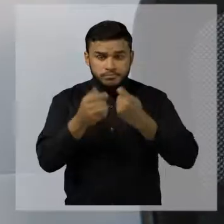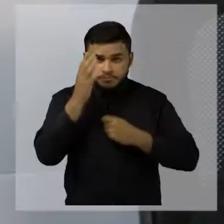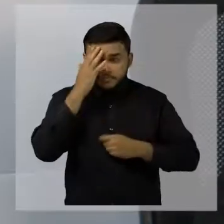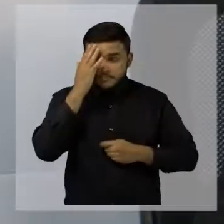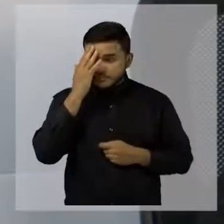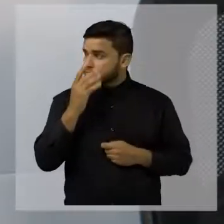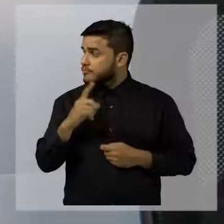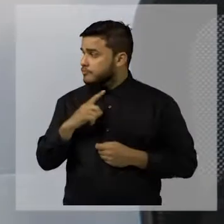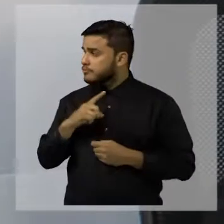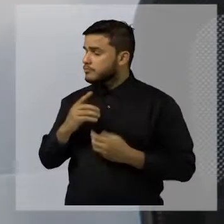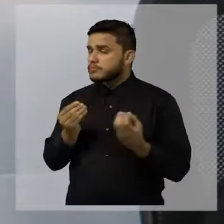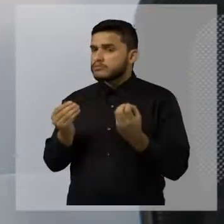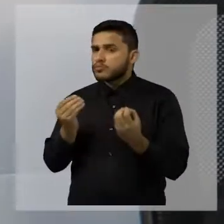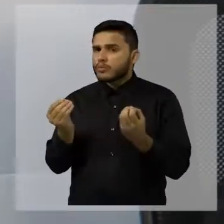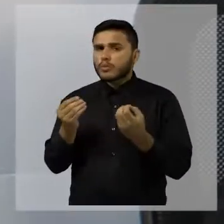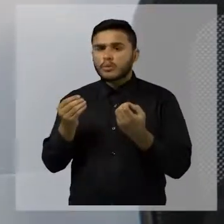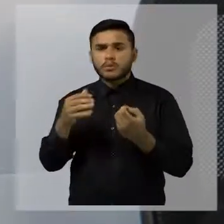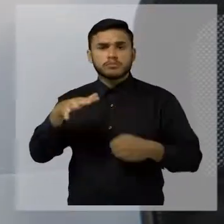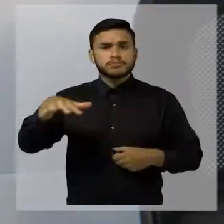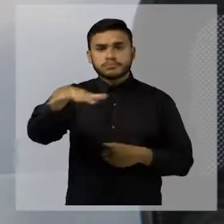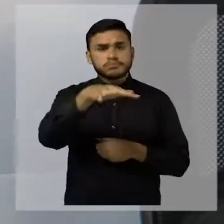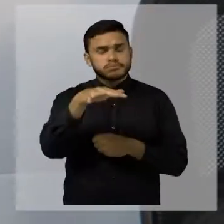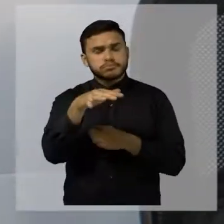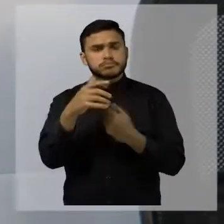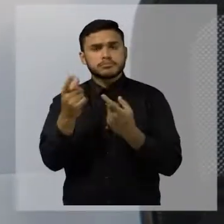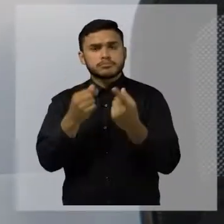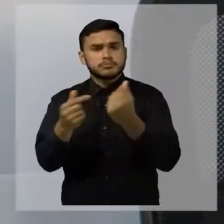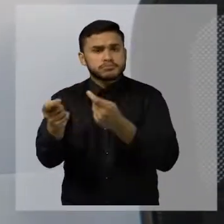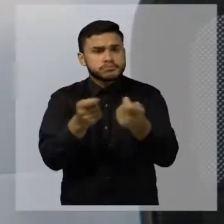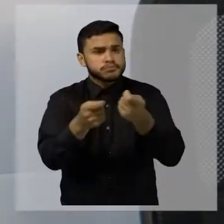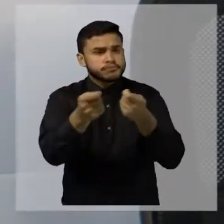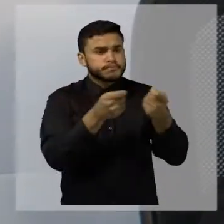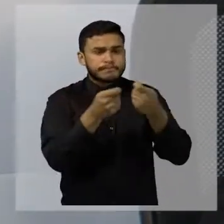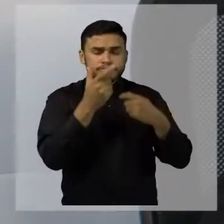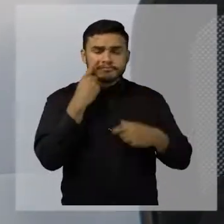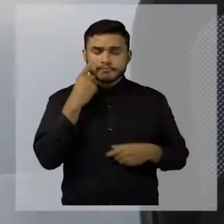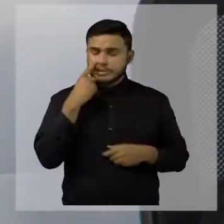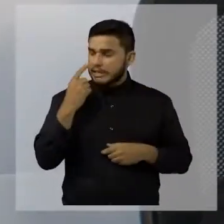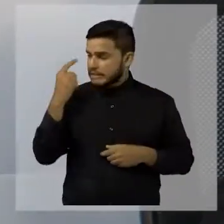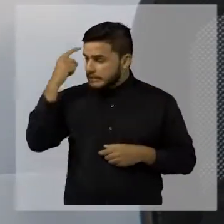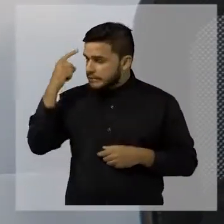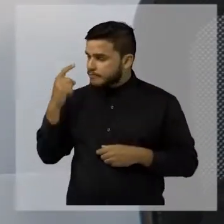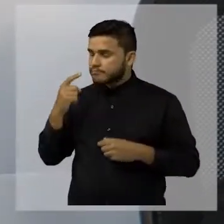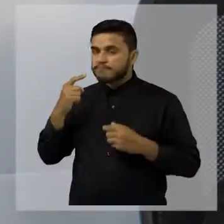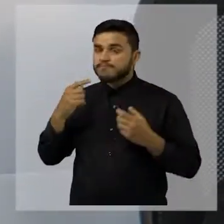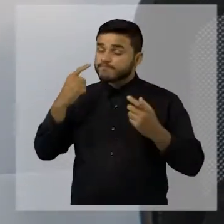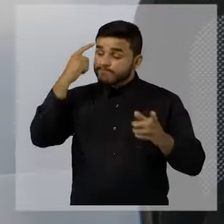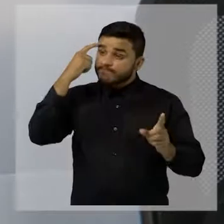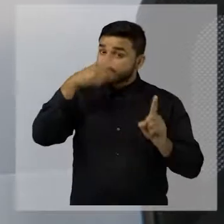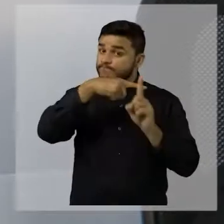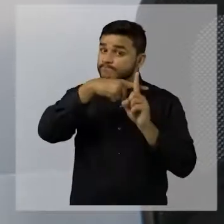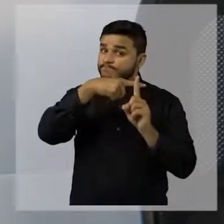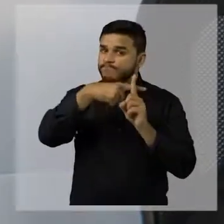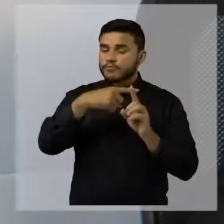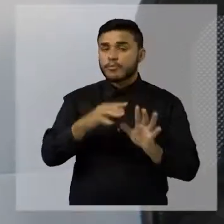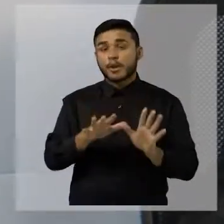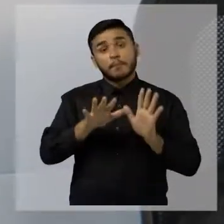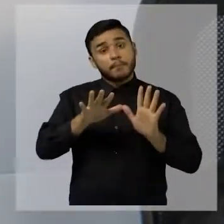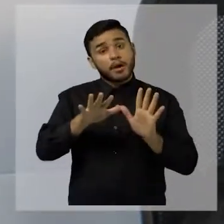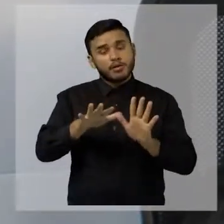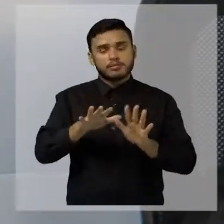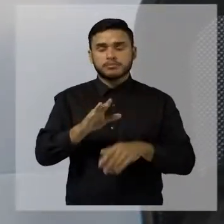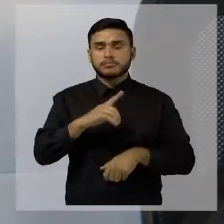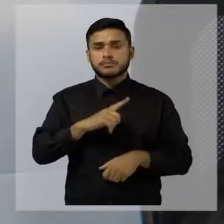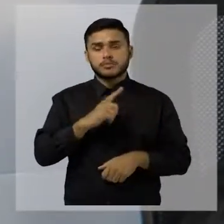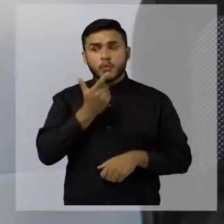o mercado financeiro, se cria uma expectativa positiva. Mas, quando a gente nota a articulação